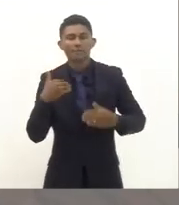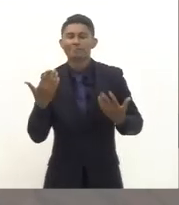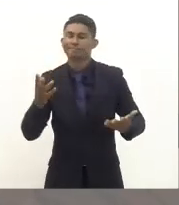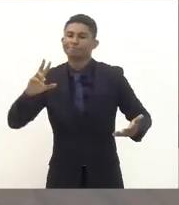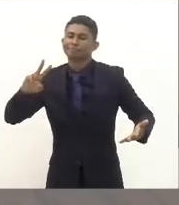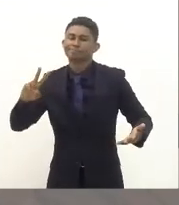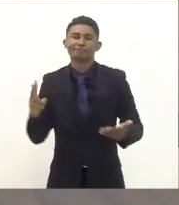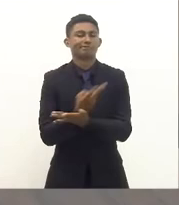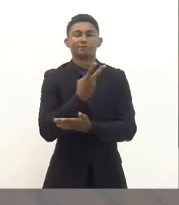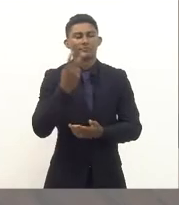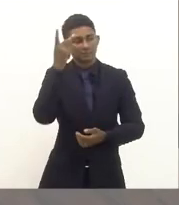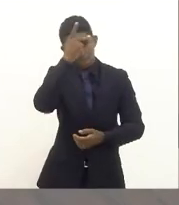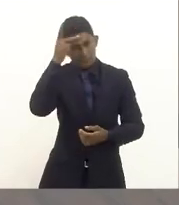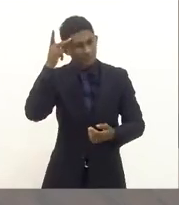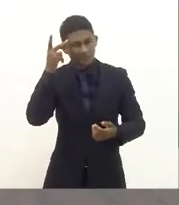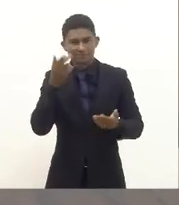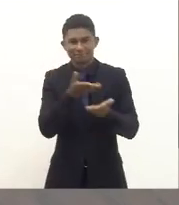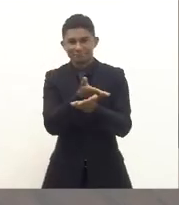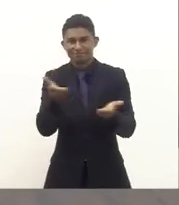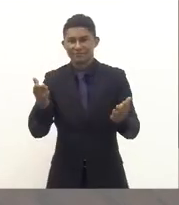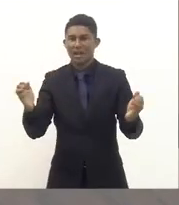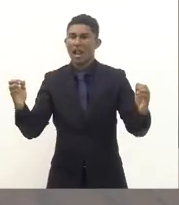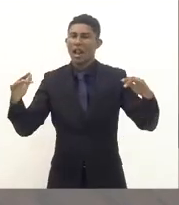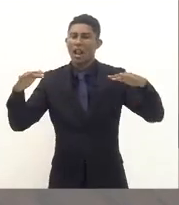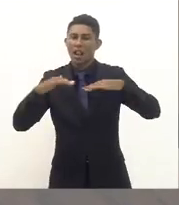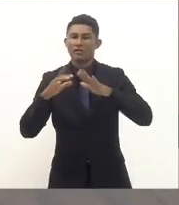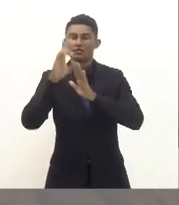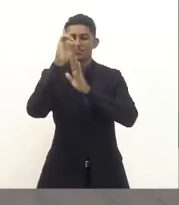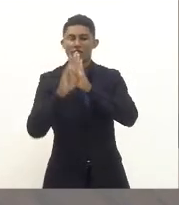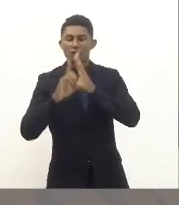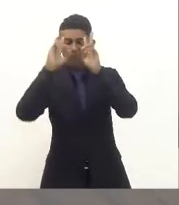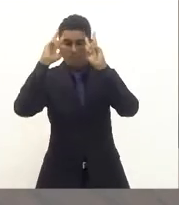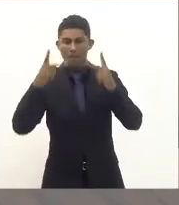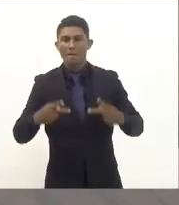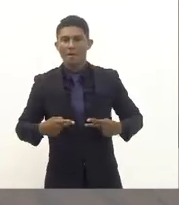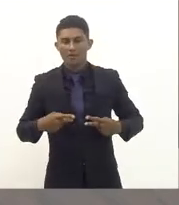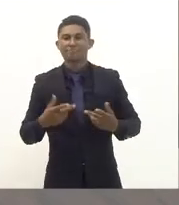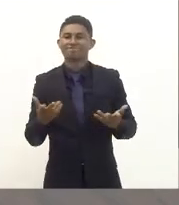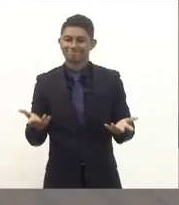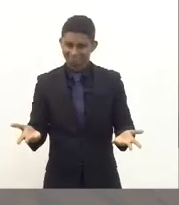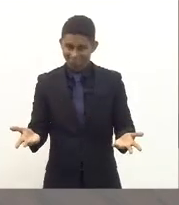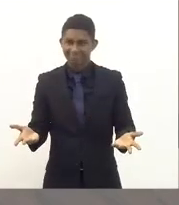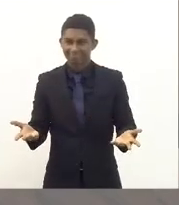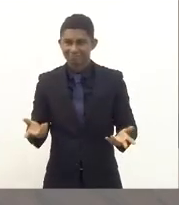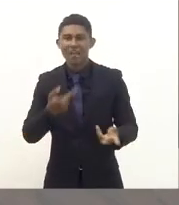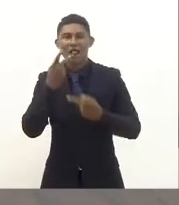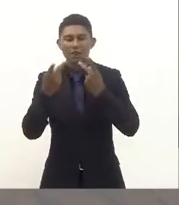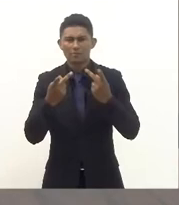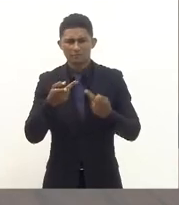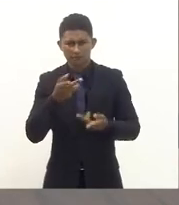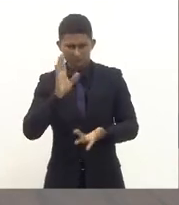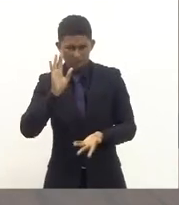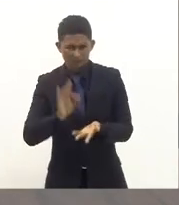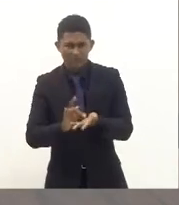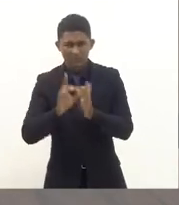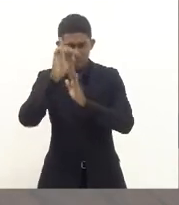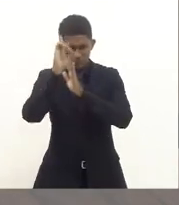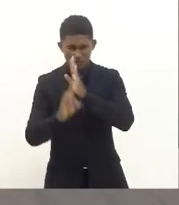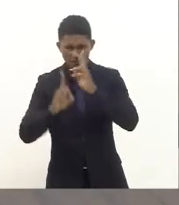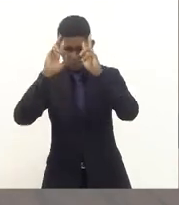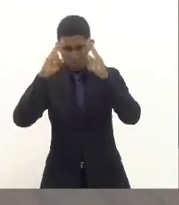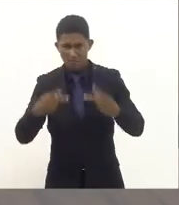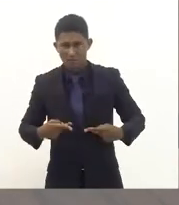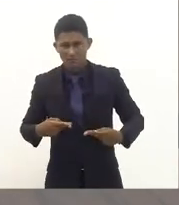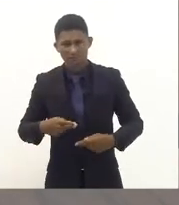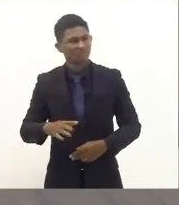os Defensores dos direitos humanos que na verdade não defende Direitos Humanos defendem